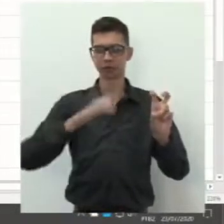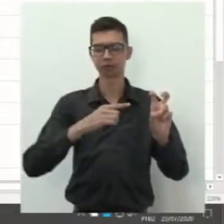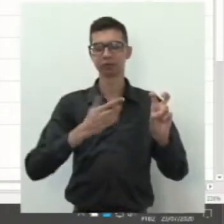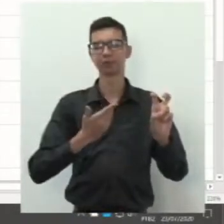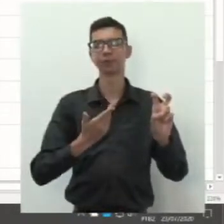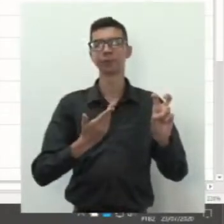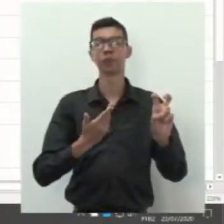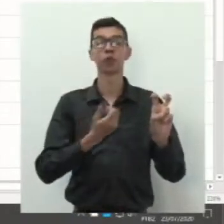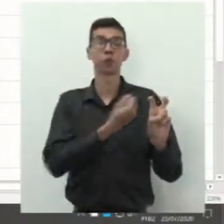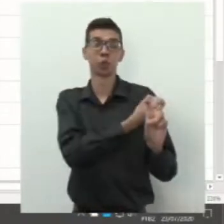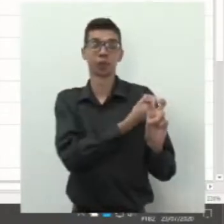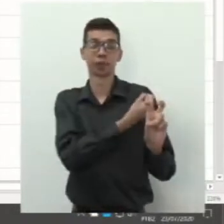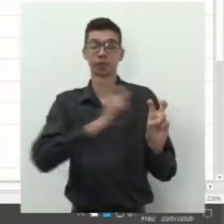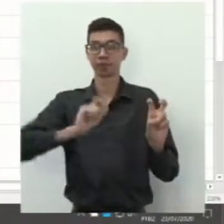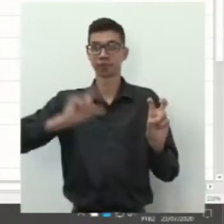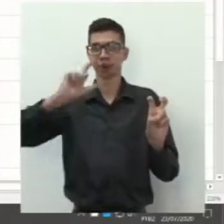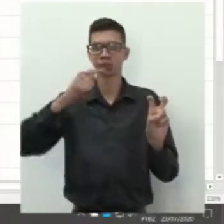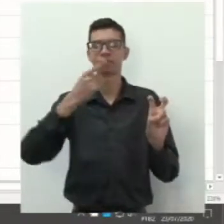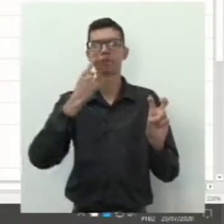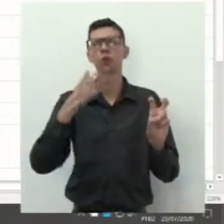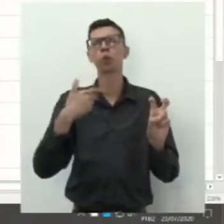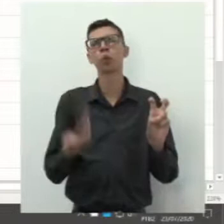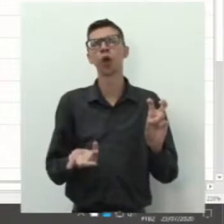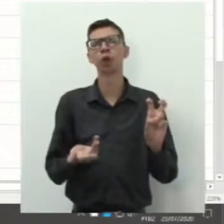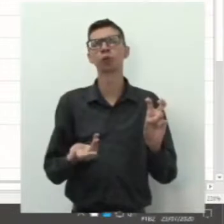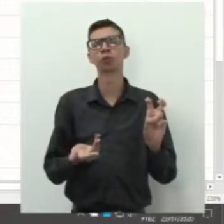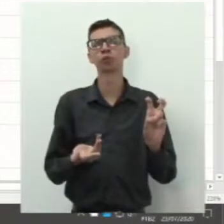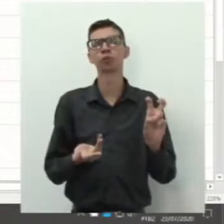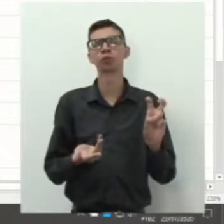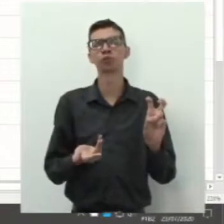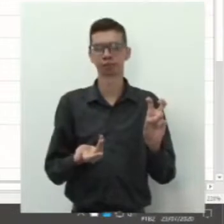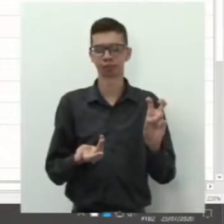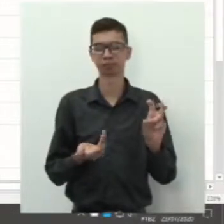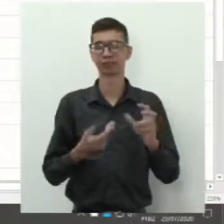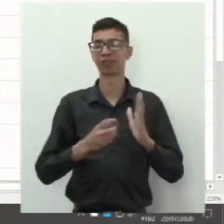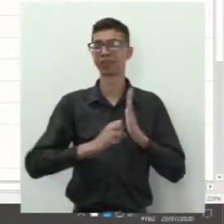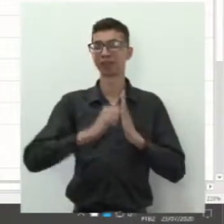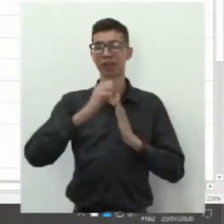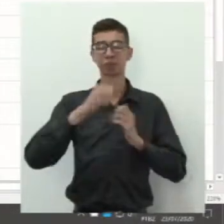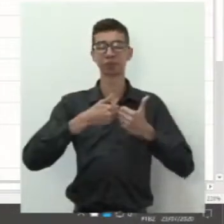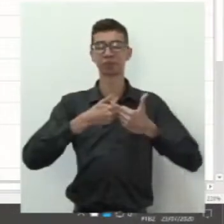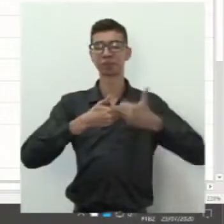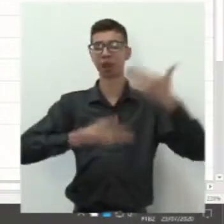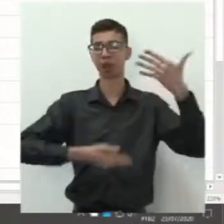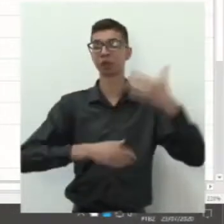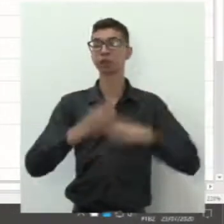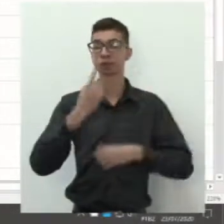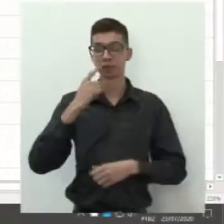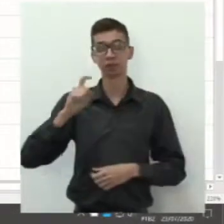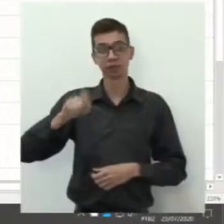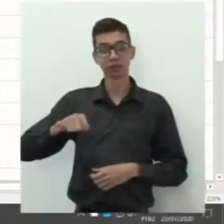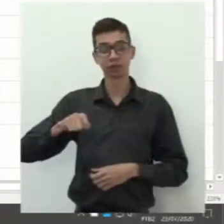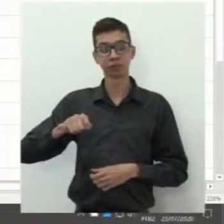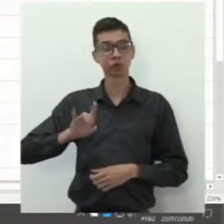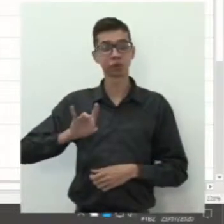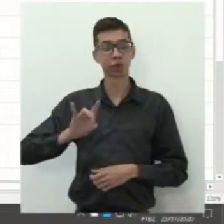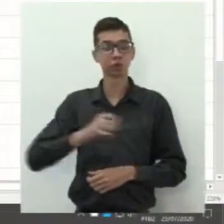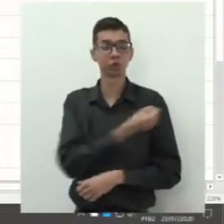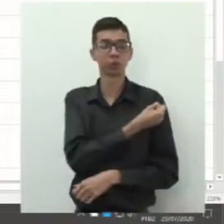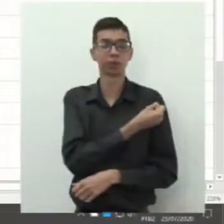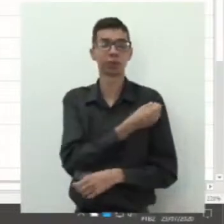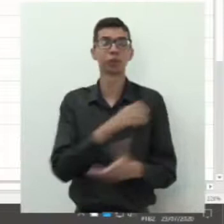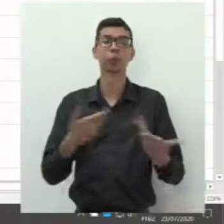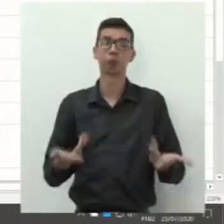identificar qual que é o maior valor dentro do conjunto de dados gigante, coloca um filtro, coloca lá, filtro de número,